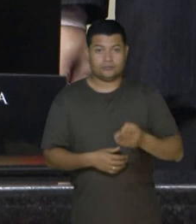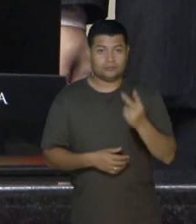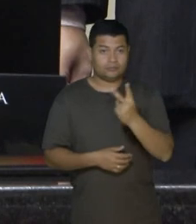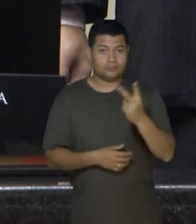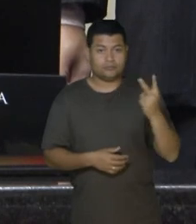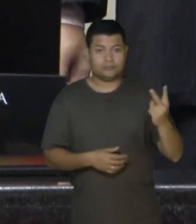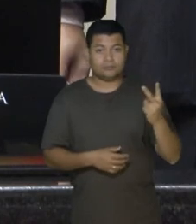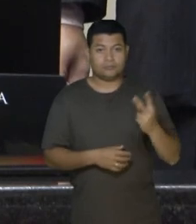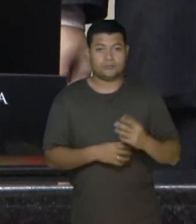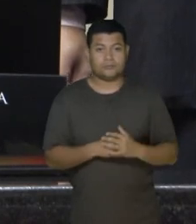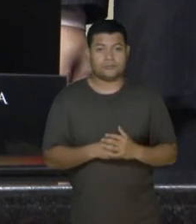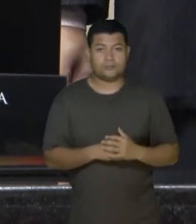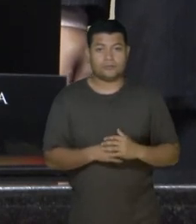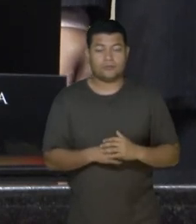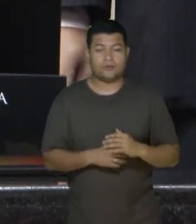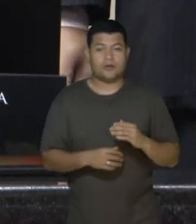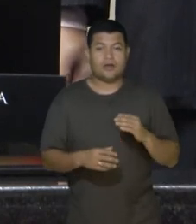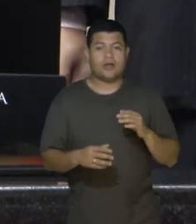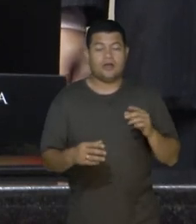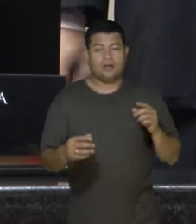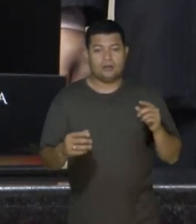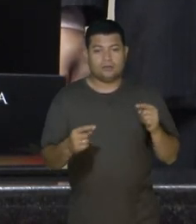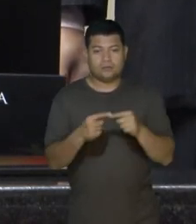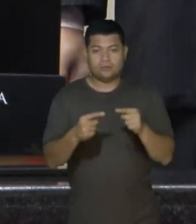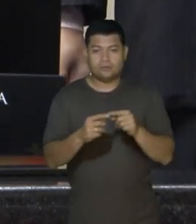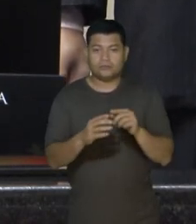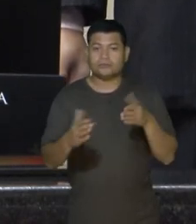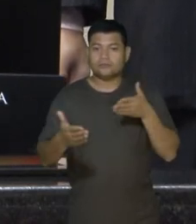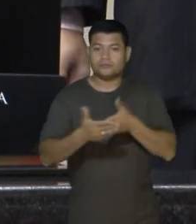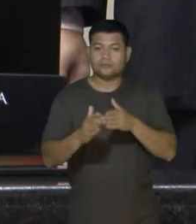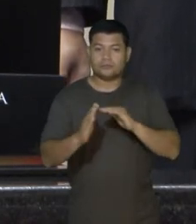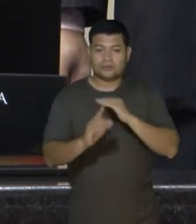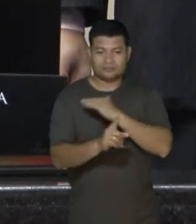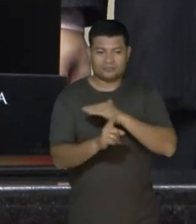1346/2022. Veto parcial ao PL